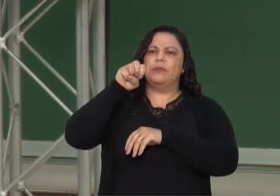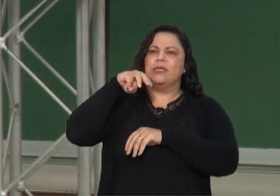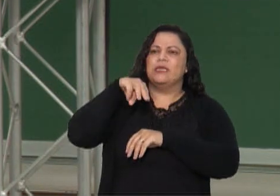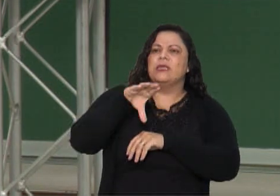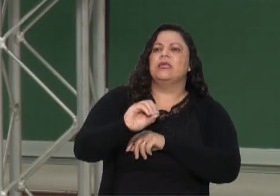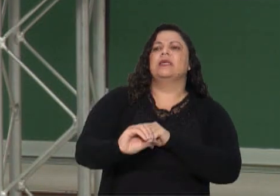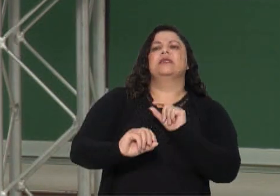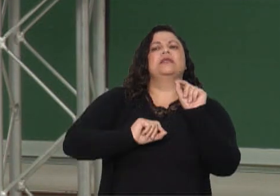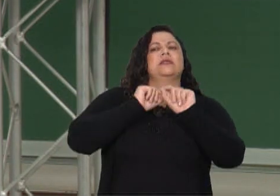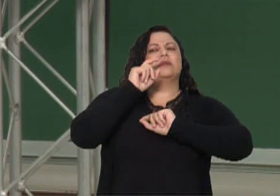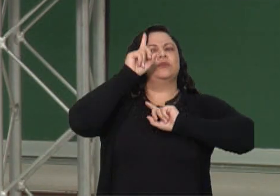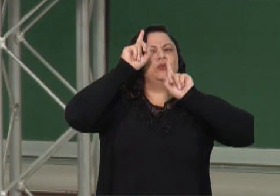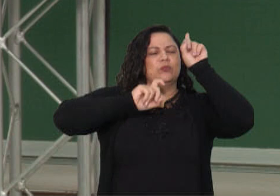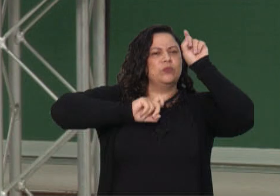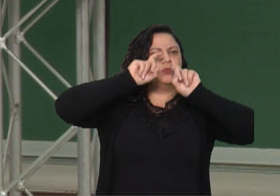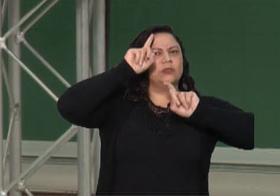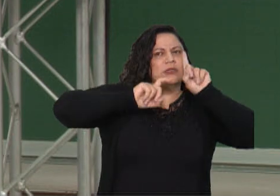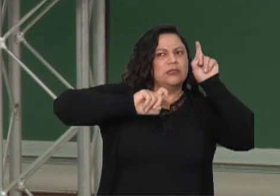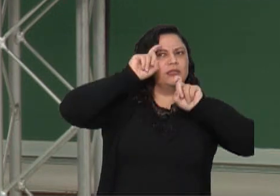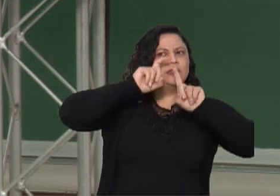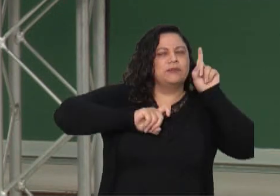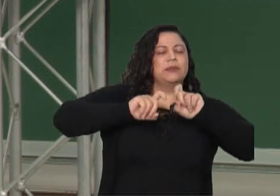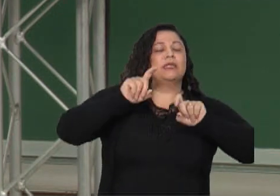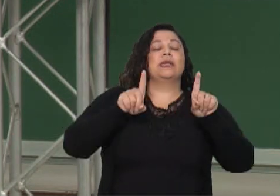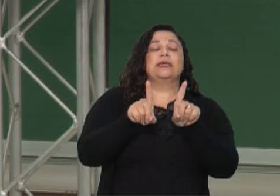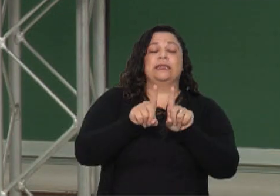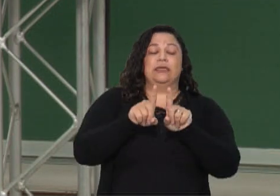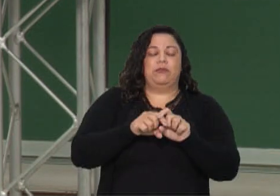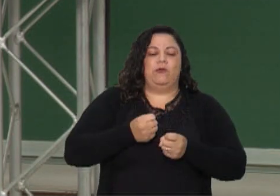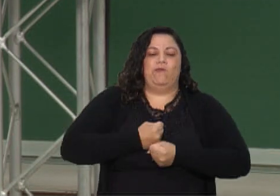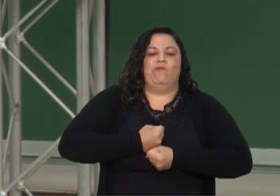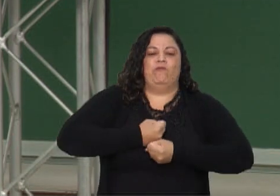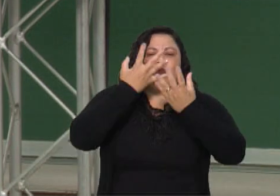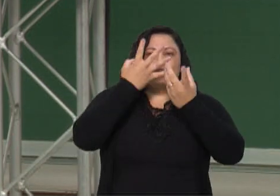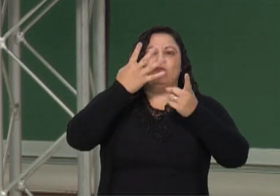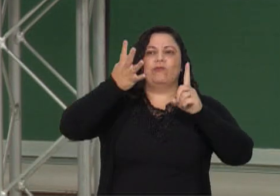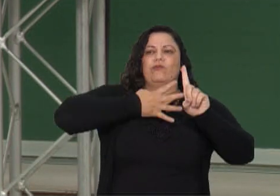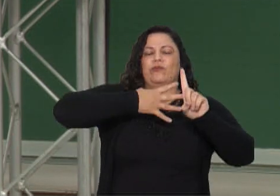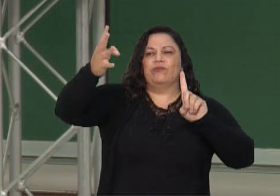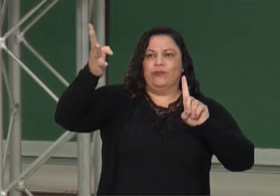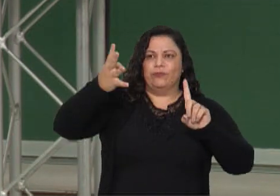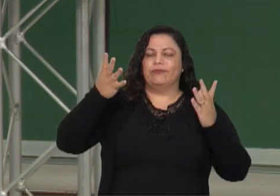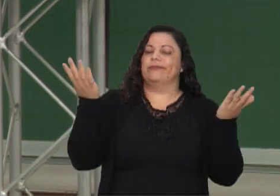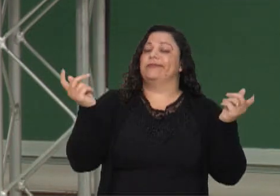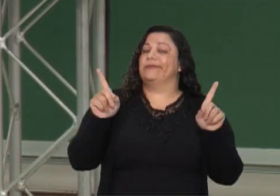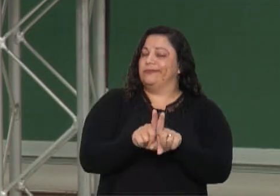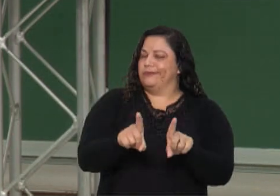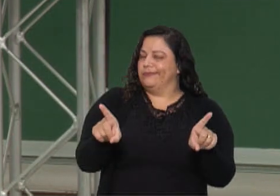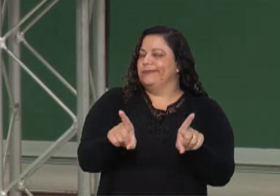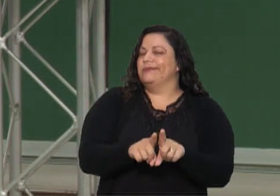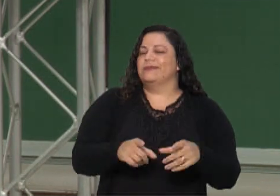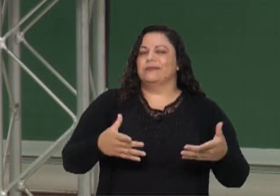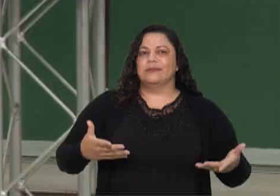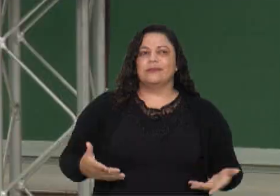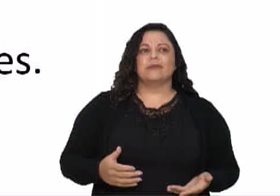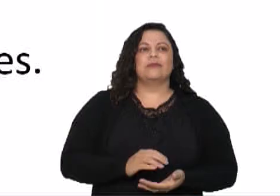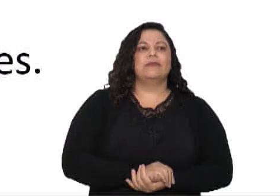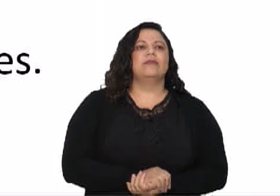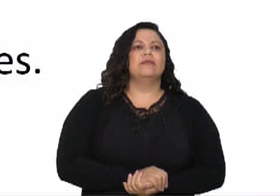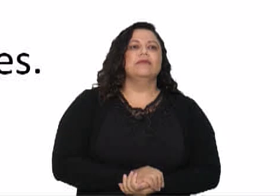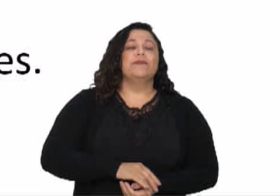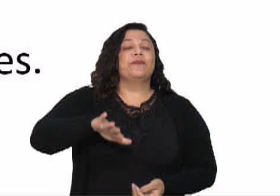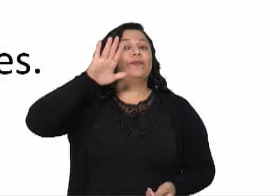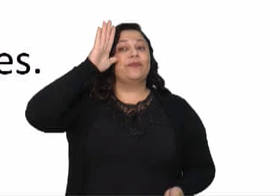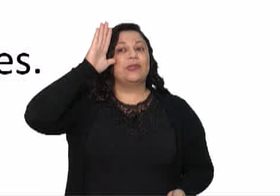essa parte de expressão lá do movimento expressionista que também influenciou o Cândido Portinari, ok? Olha só,